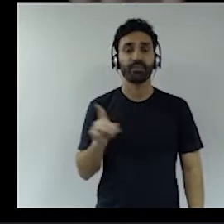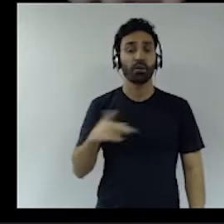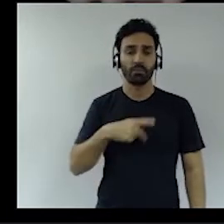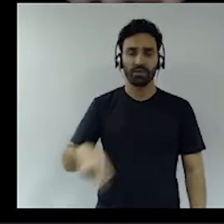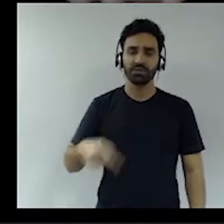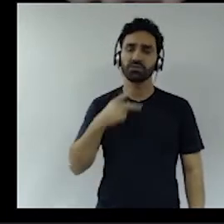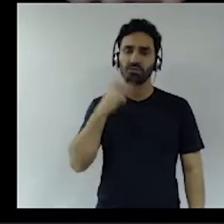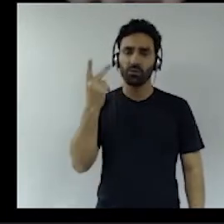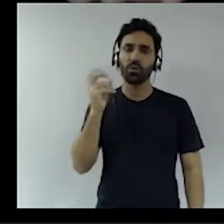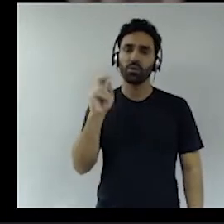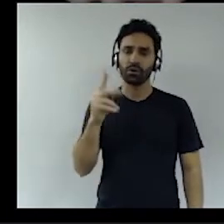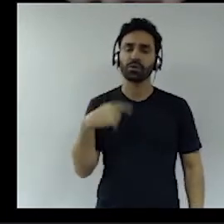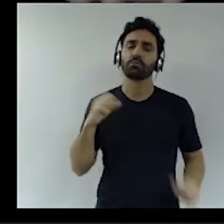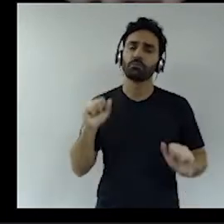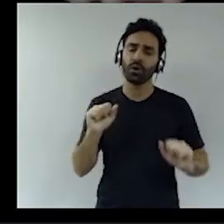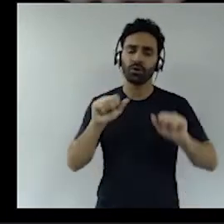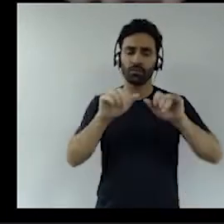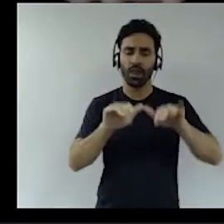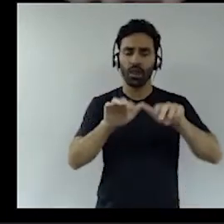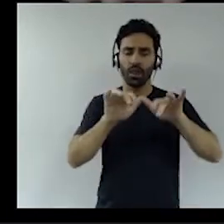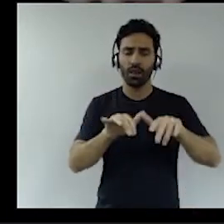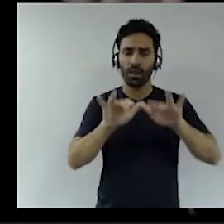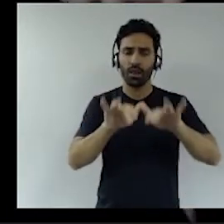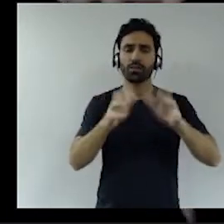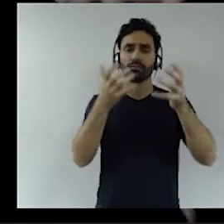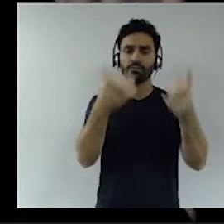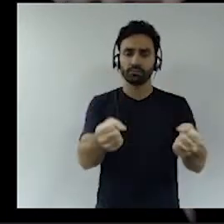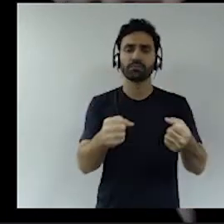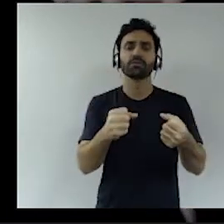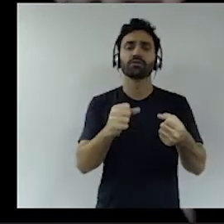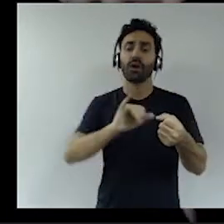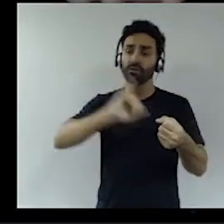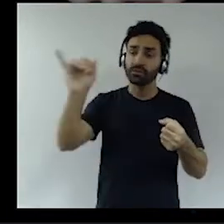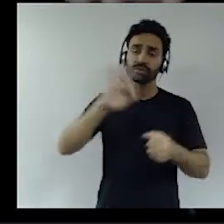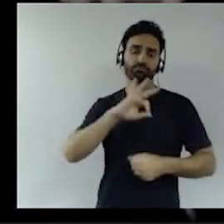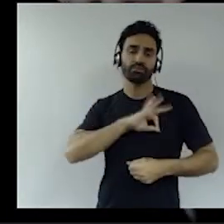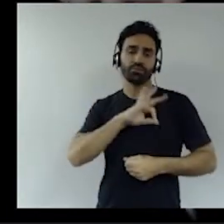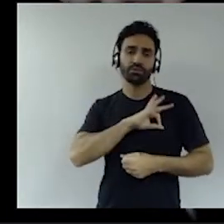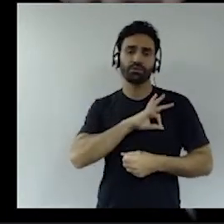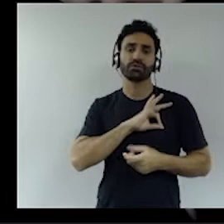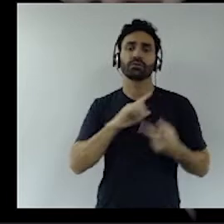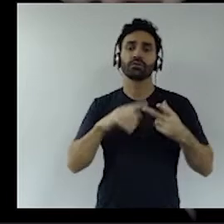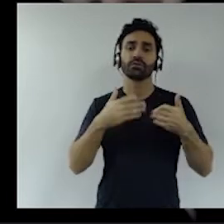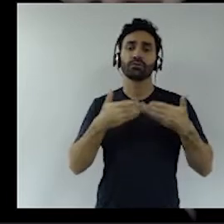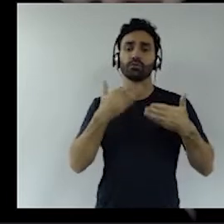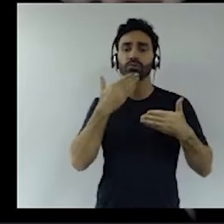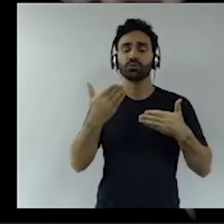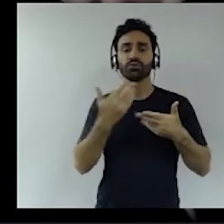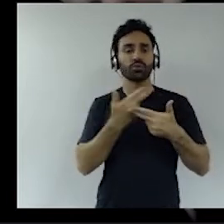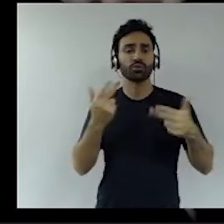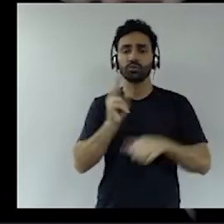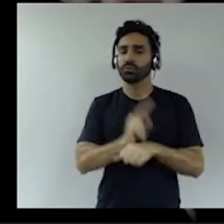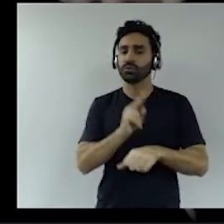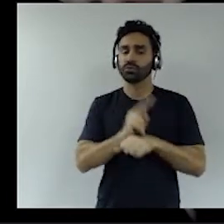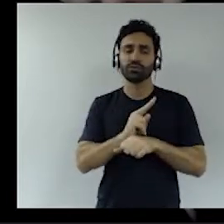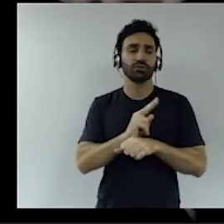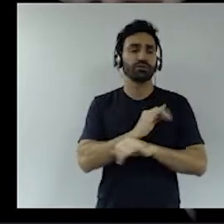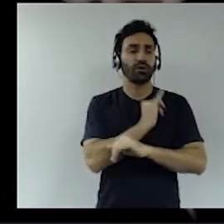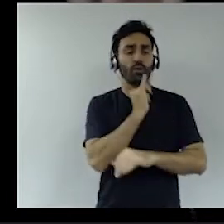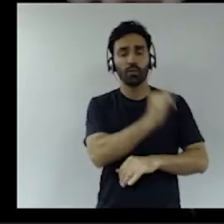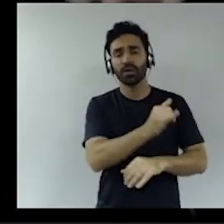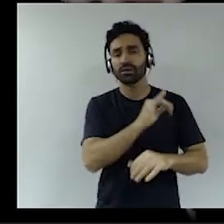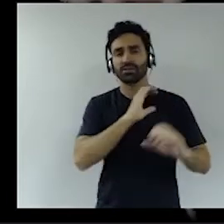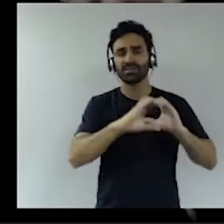registro eletrônico de ocorrência de dados, imediata remessa às autoridades policiais de pedidos de medida protetiva e comunicação